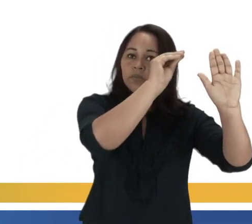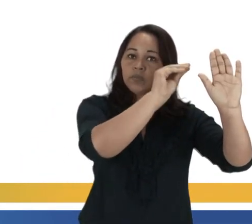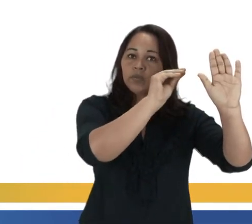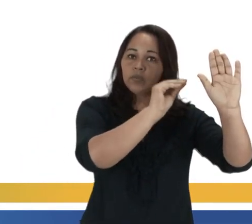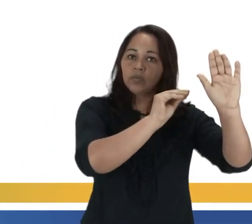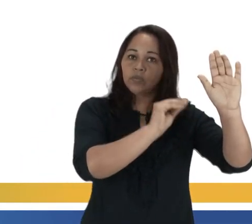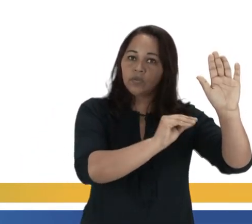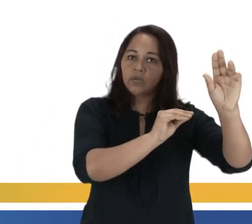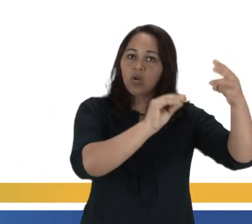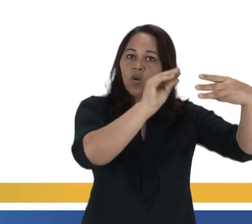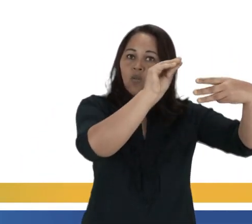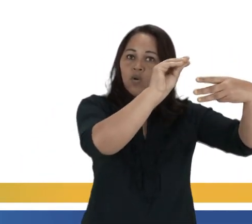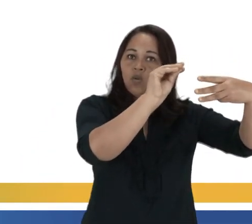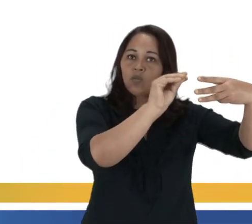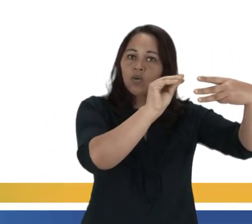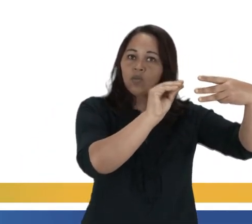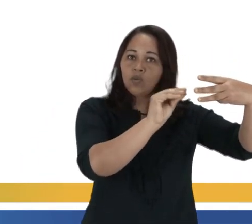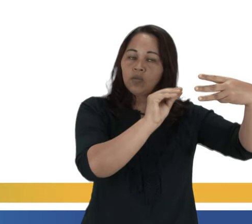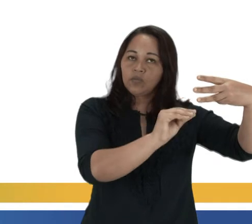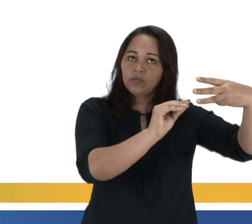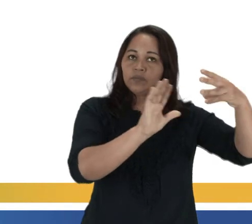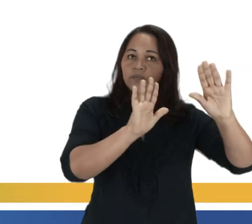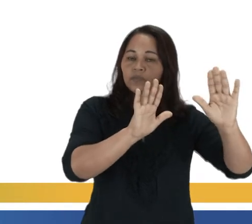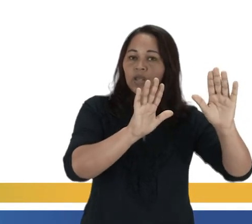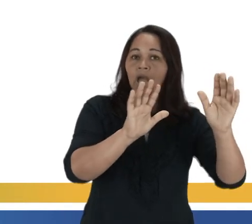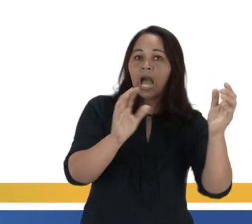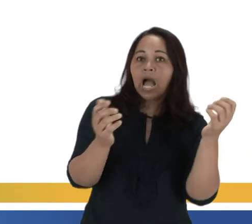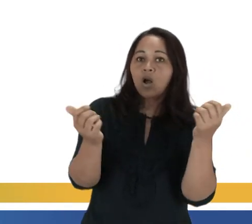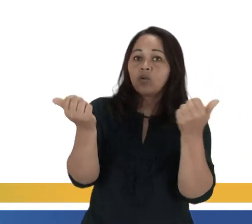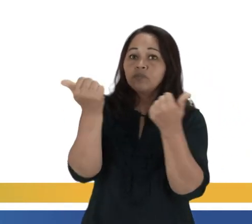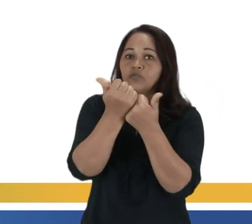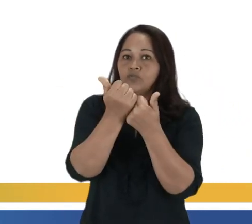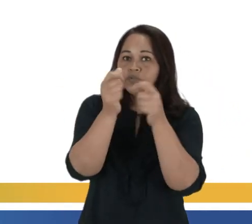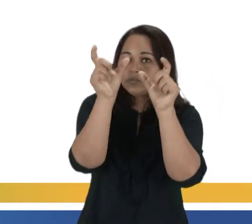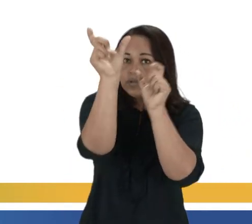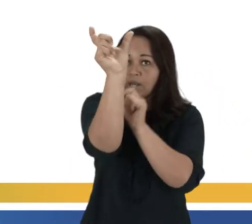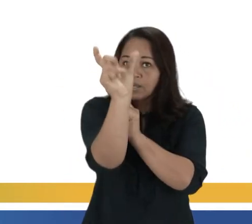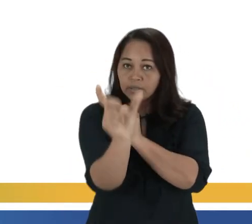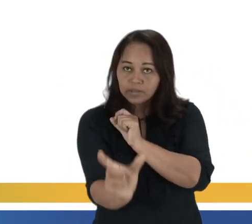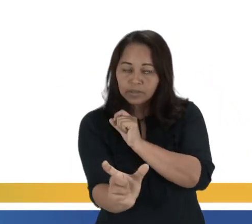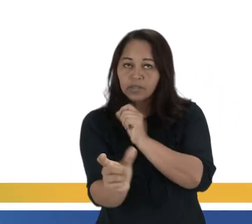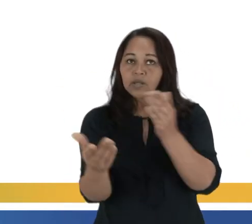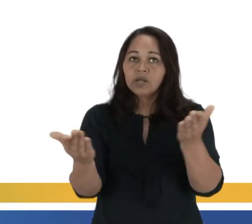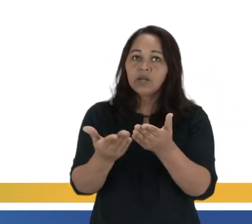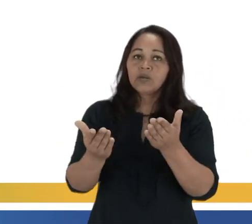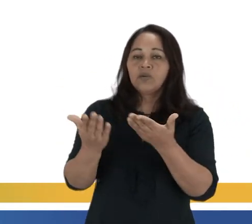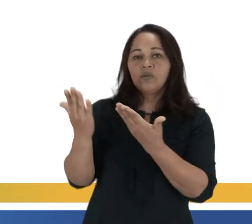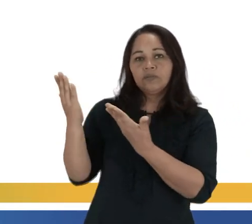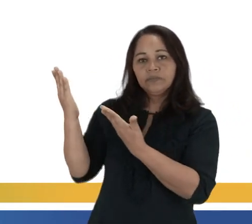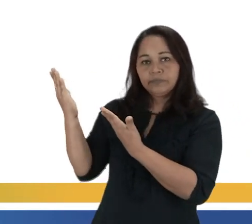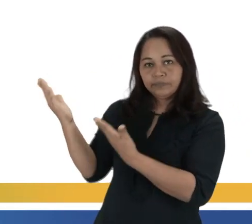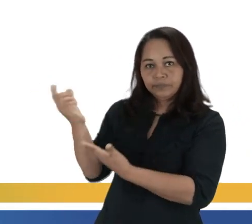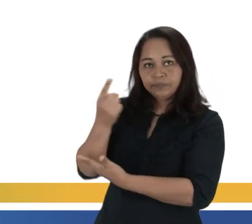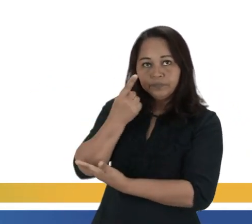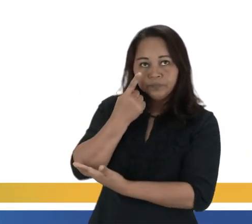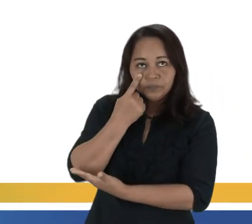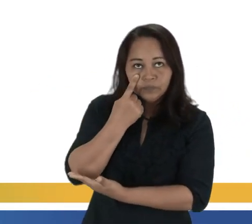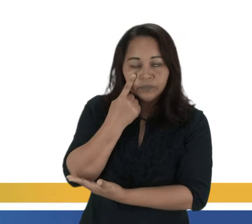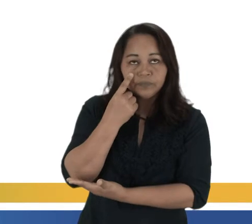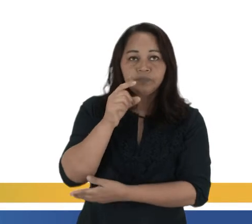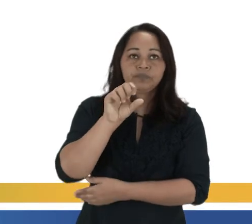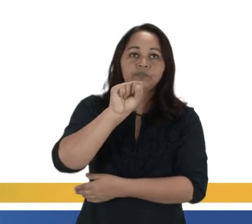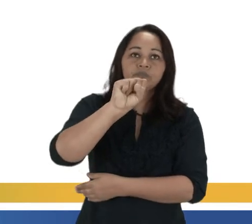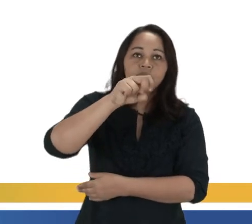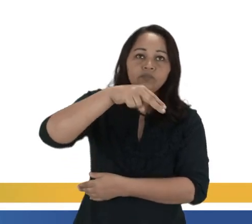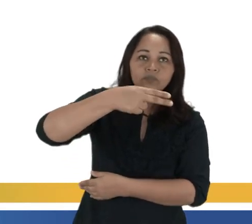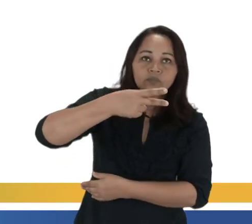tá bom? Então, olha só, substituindo tudo isso na fórmula, vai ficar dessa maneira aqui, ó.